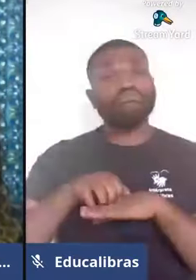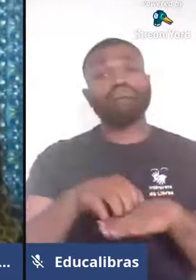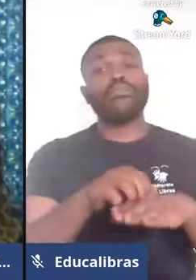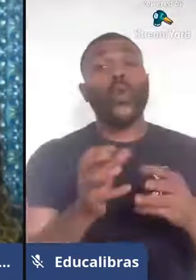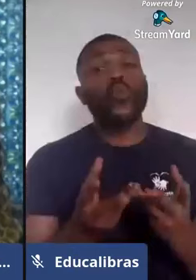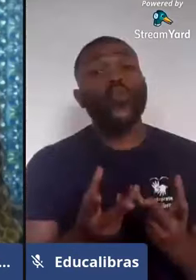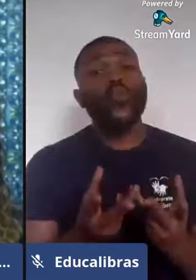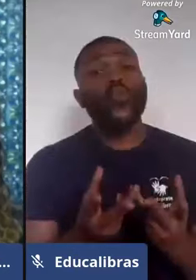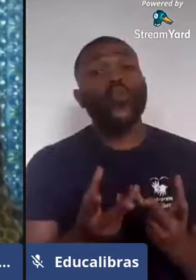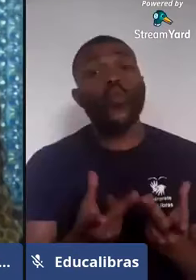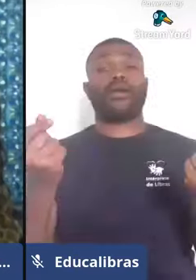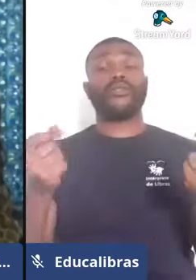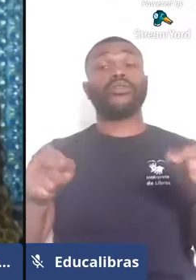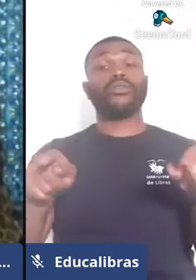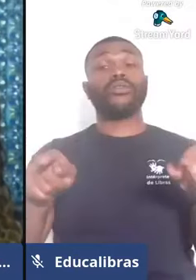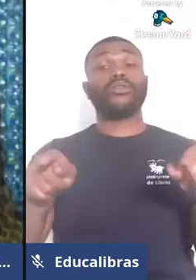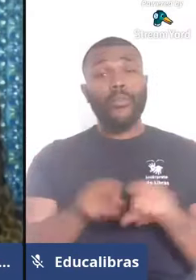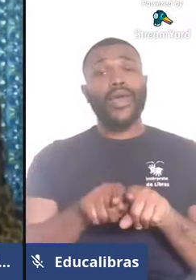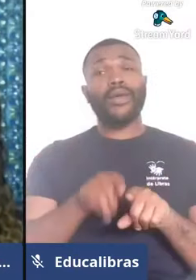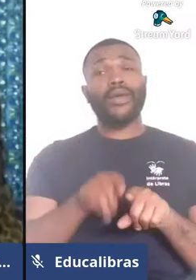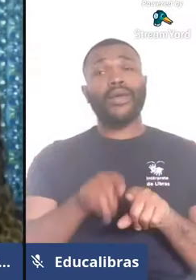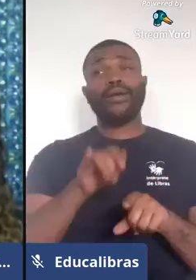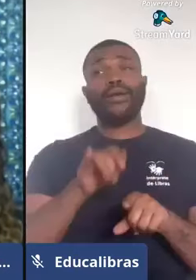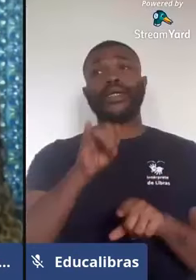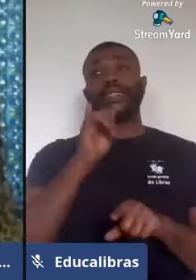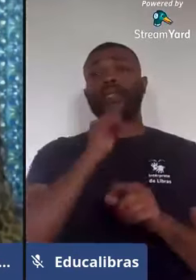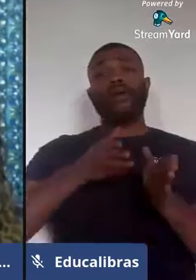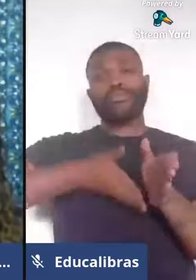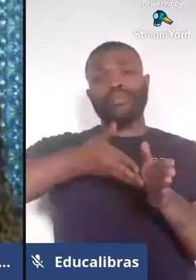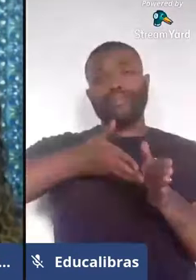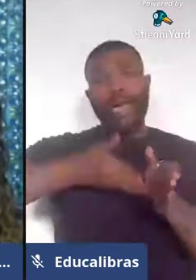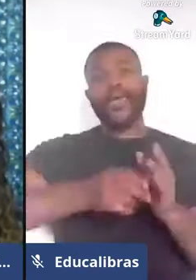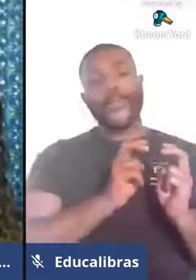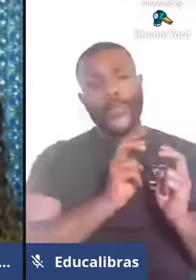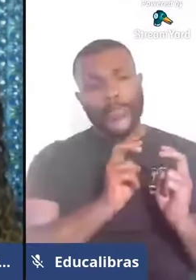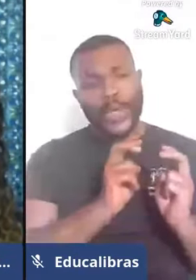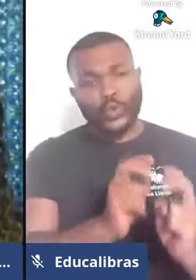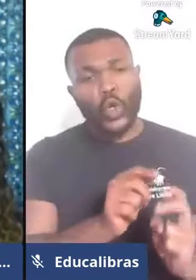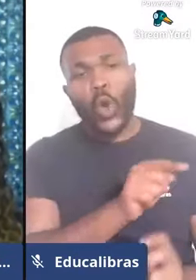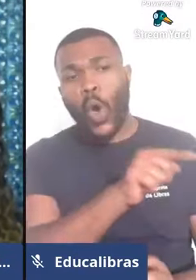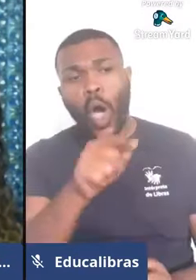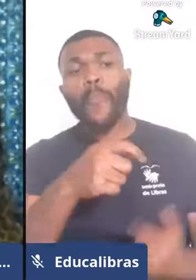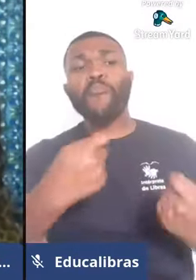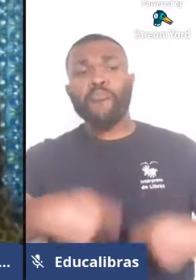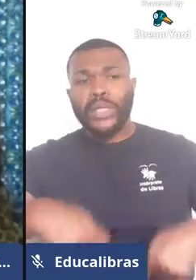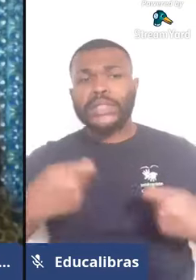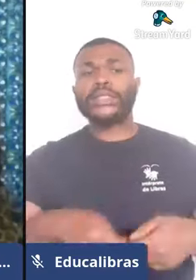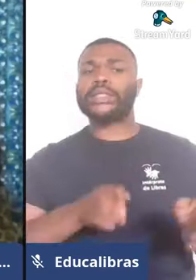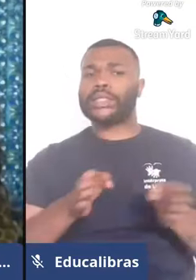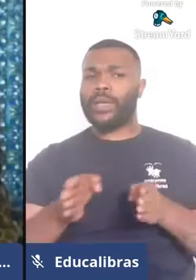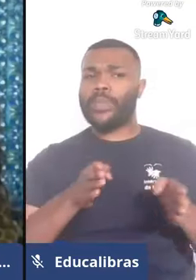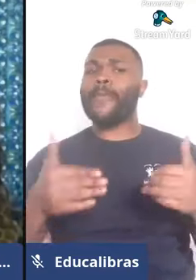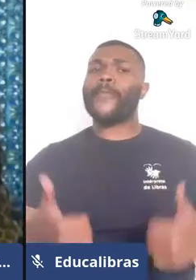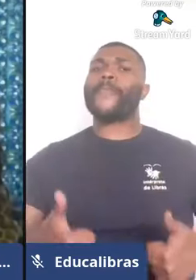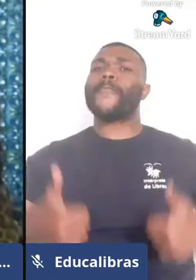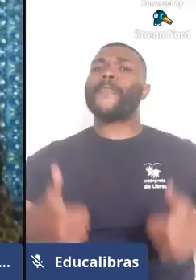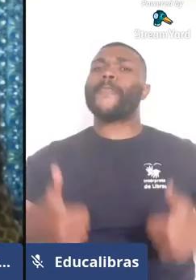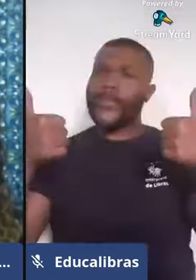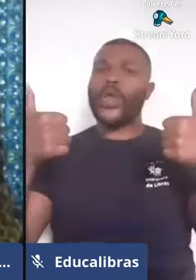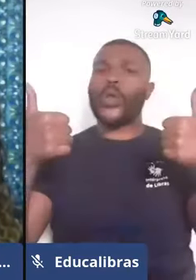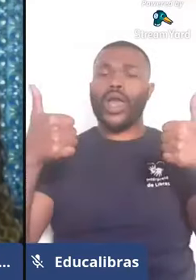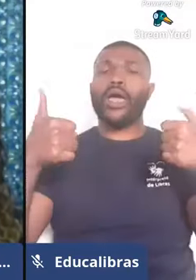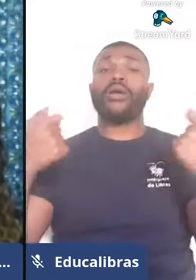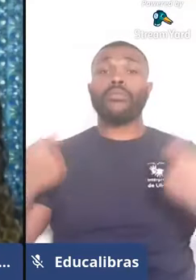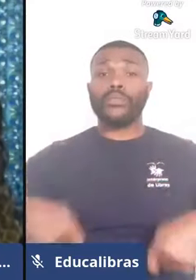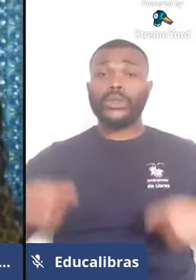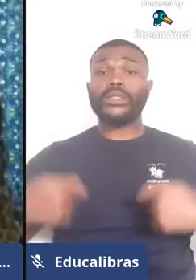muito linha de trem e metrô que precisa melhorar a acessibilidade. Eu acho que tem que investir nisso. O metrô